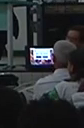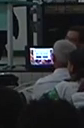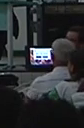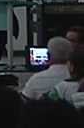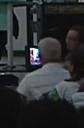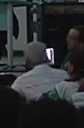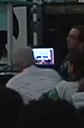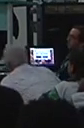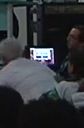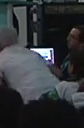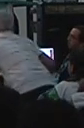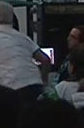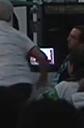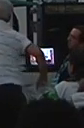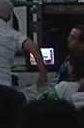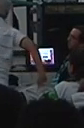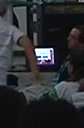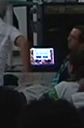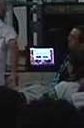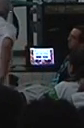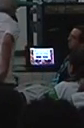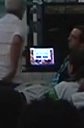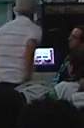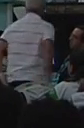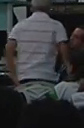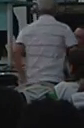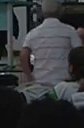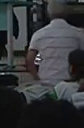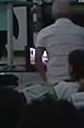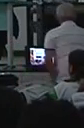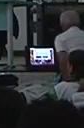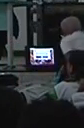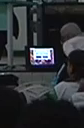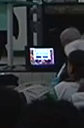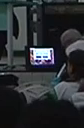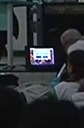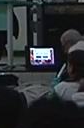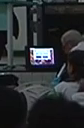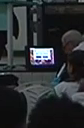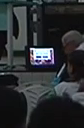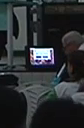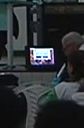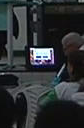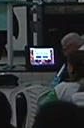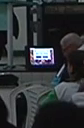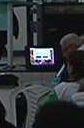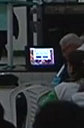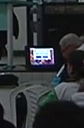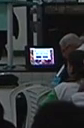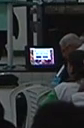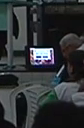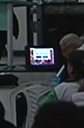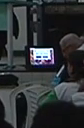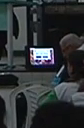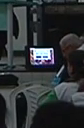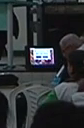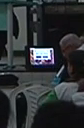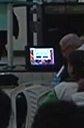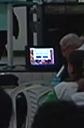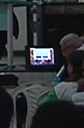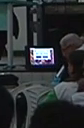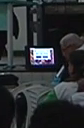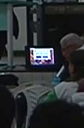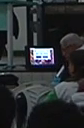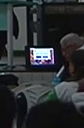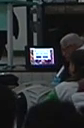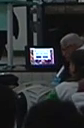honestidade, na probidade administrativa, no trabalho, na preocupação com nossos queridos e diletos estudantes.